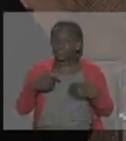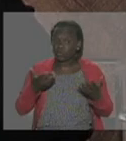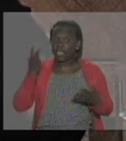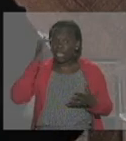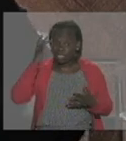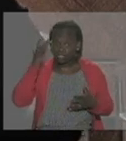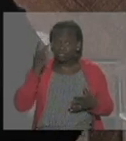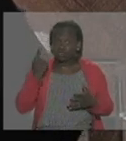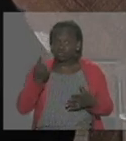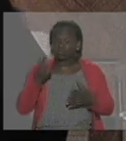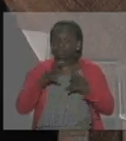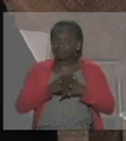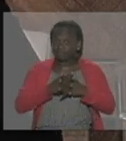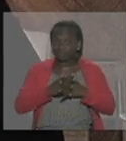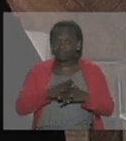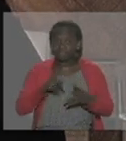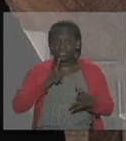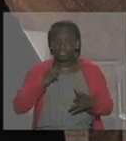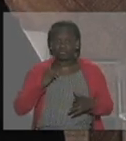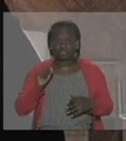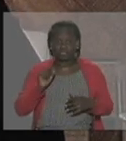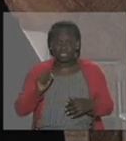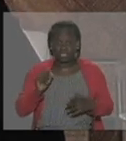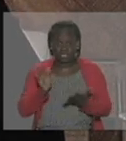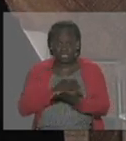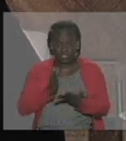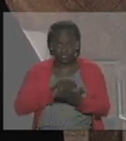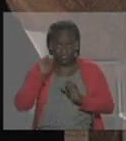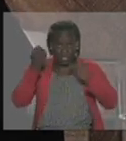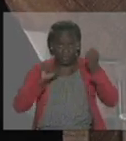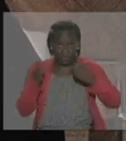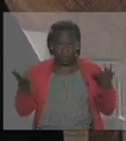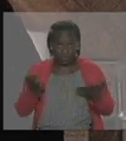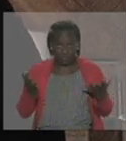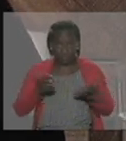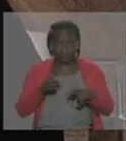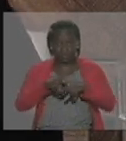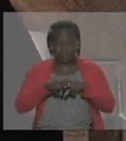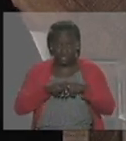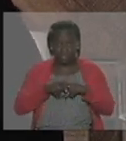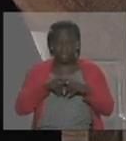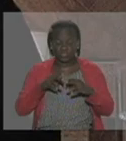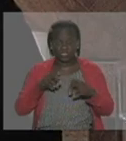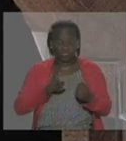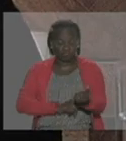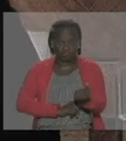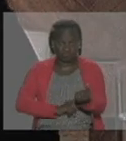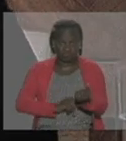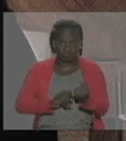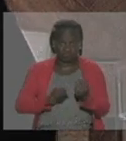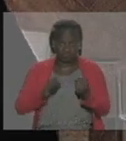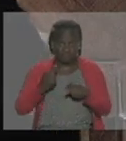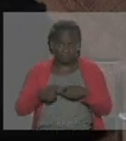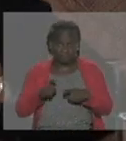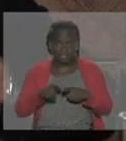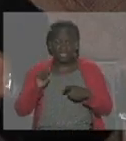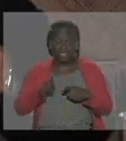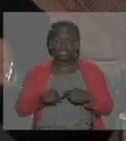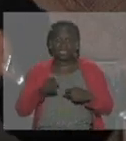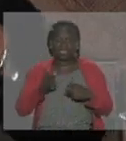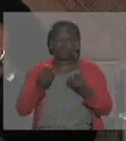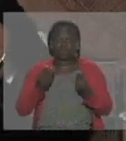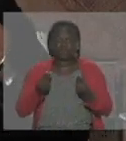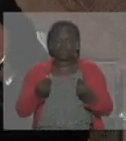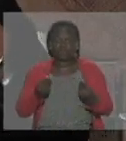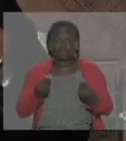eu até acho que uma das grandes contradições que você tem na indústria do livro Hoje o que causa um certo estress é